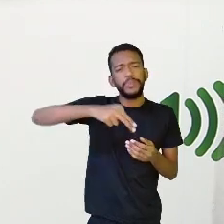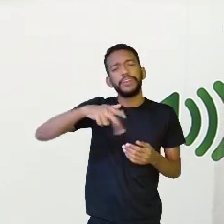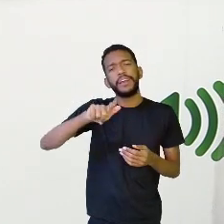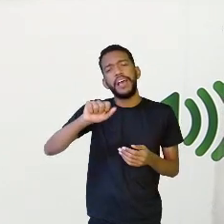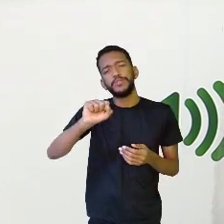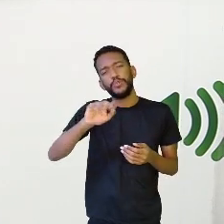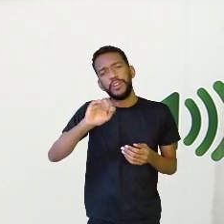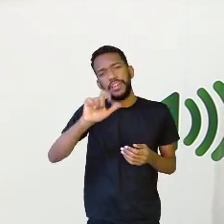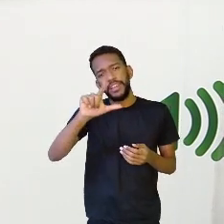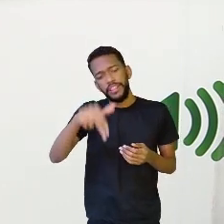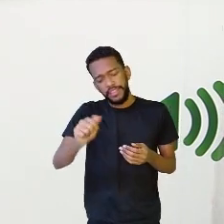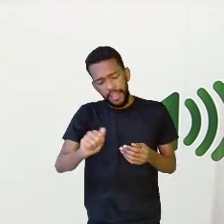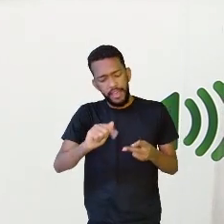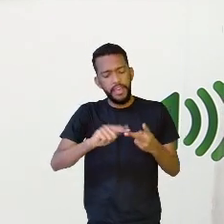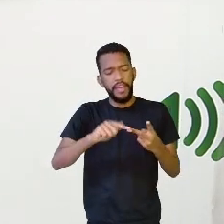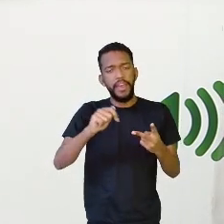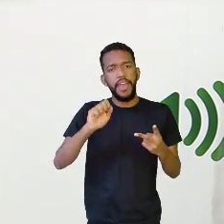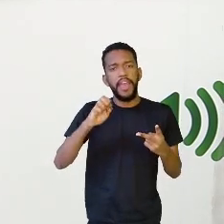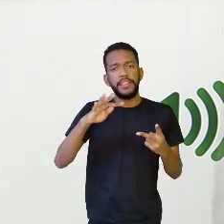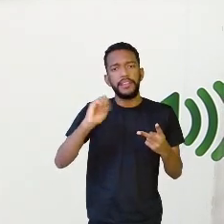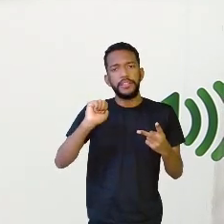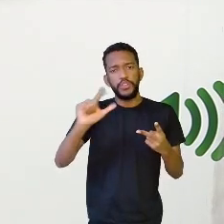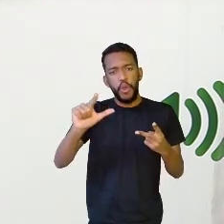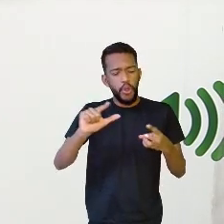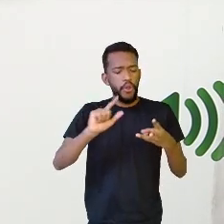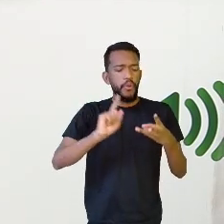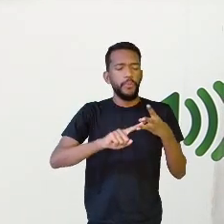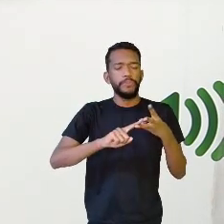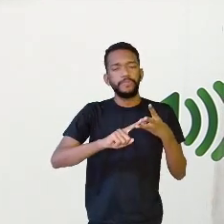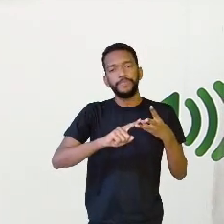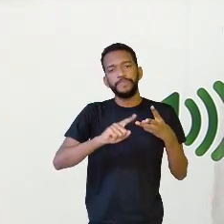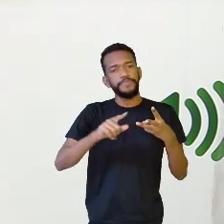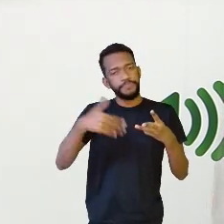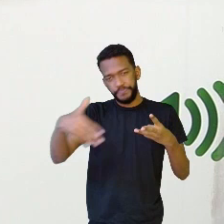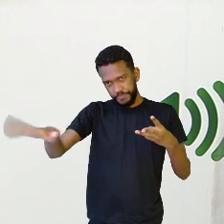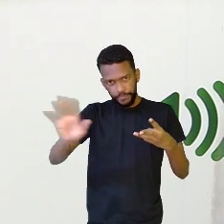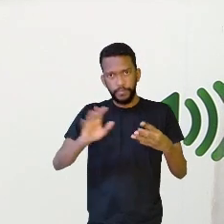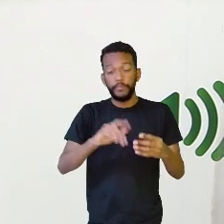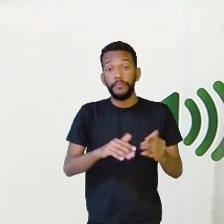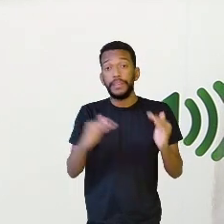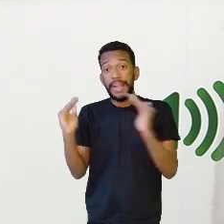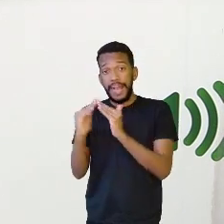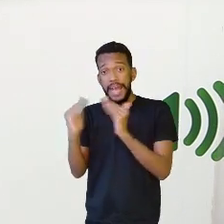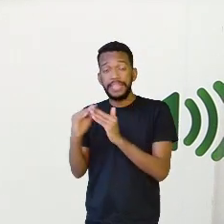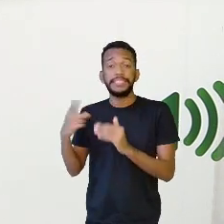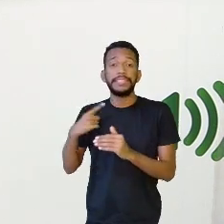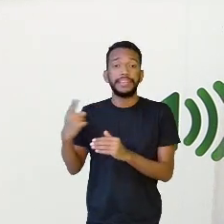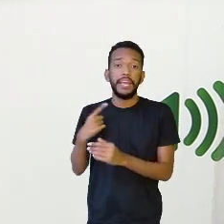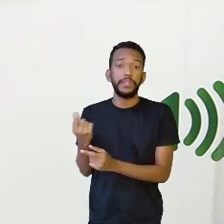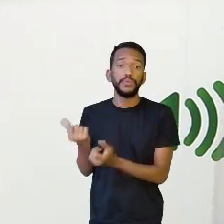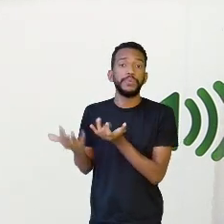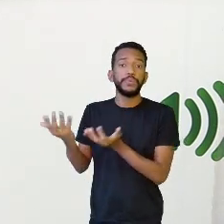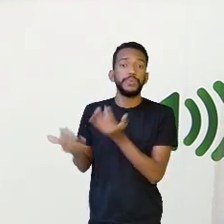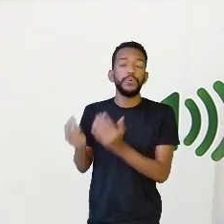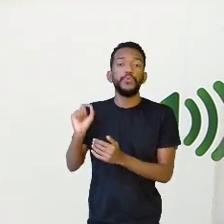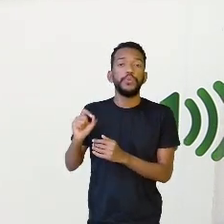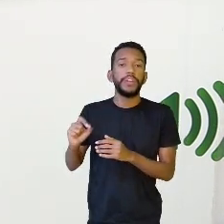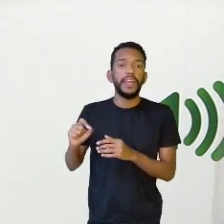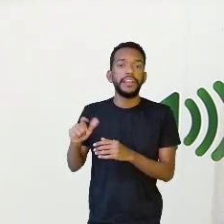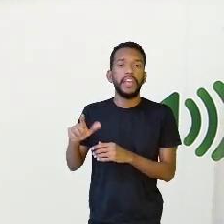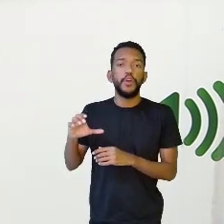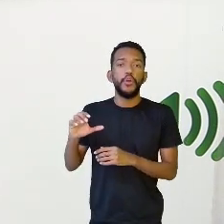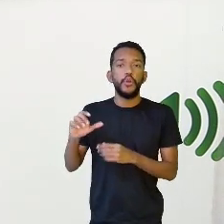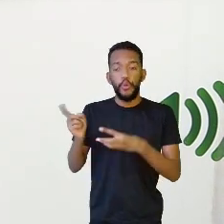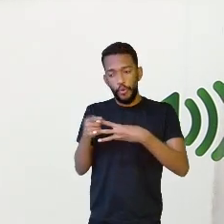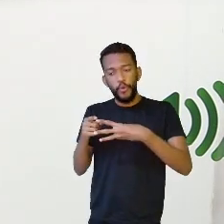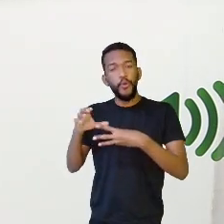e assim vai. Nas nossas residências, né, na nossa casa, nós trabalhamos a combustão, mas o combustível que